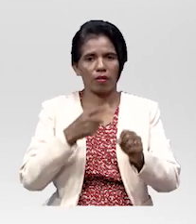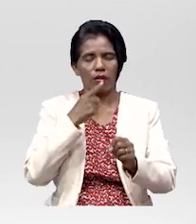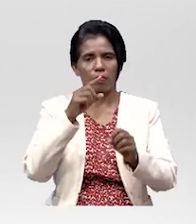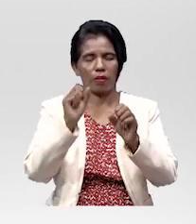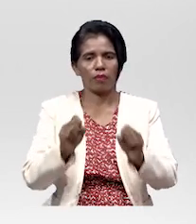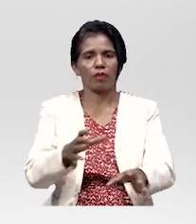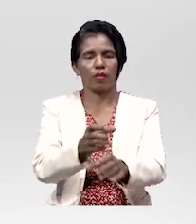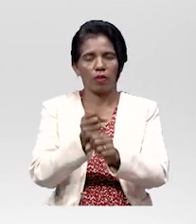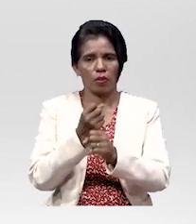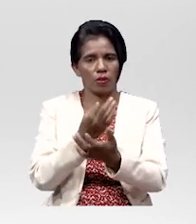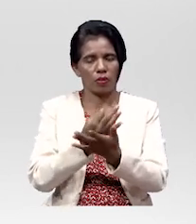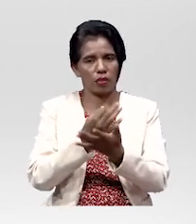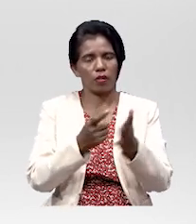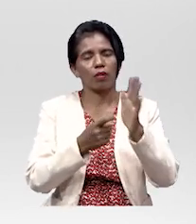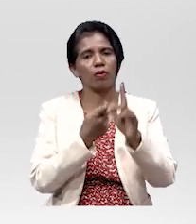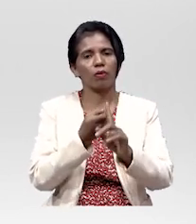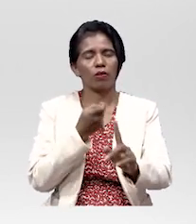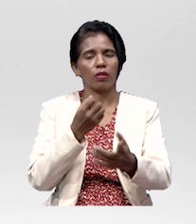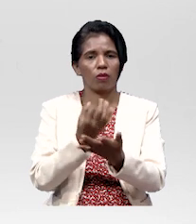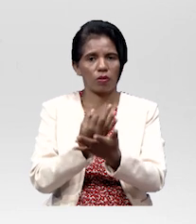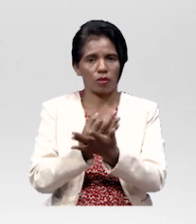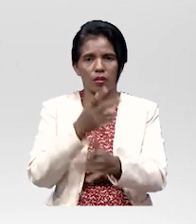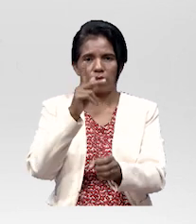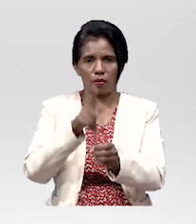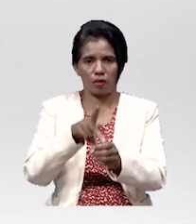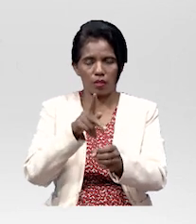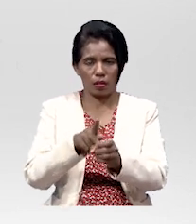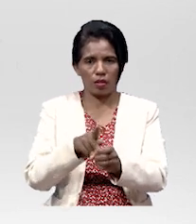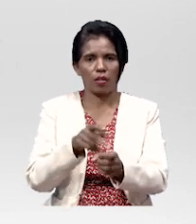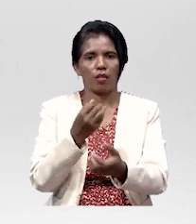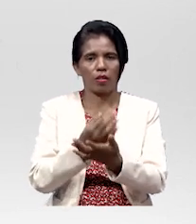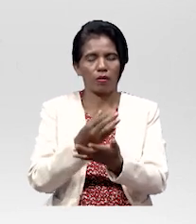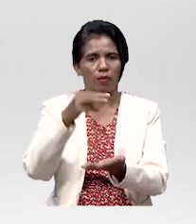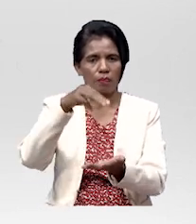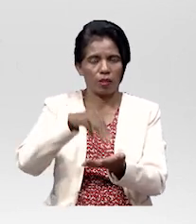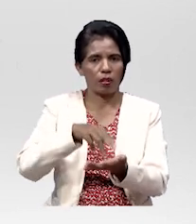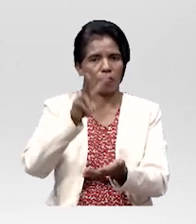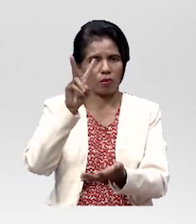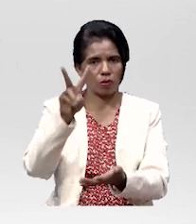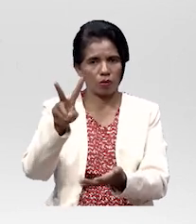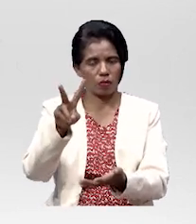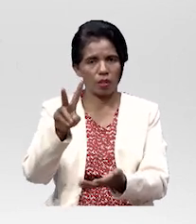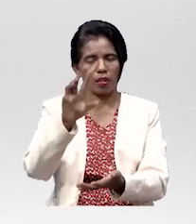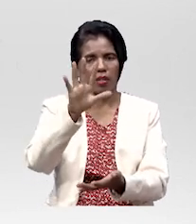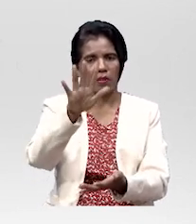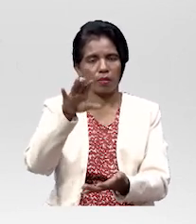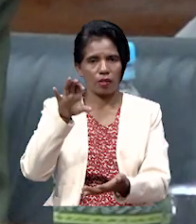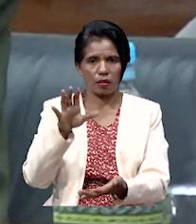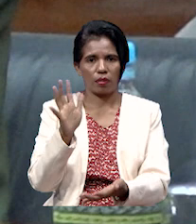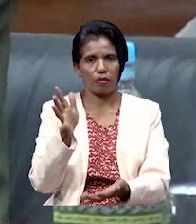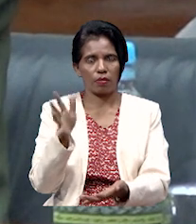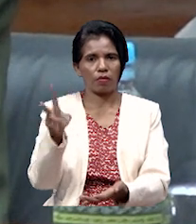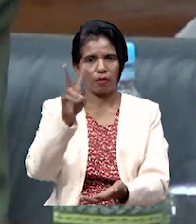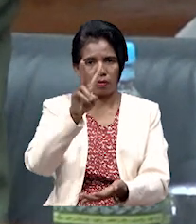foti transferência husi fundo petrolífero to montante bilhão rua atus lima lima nulo